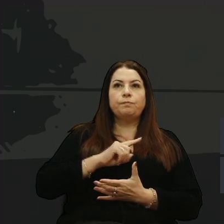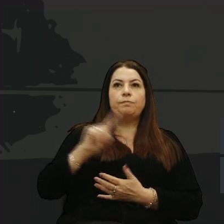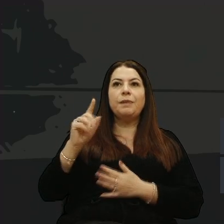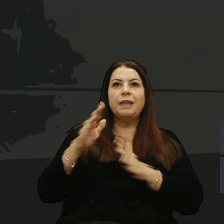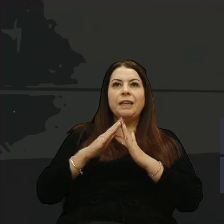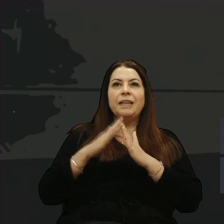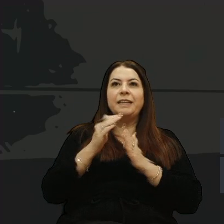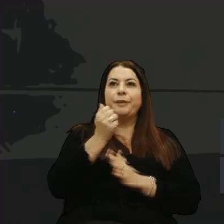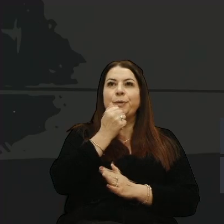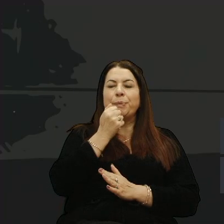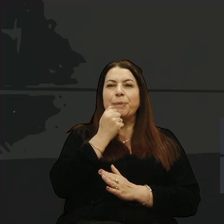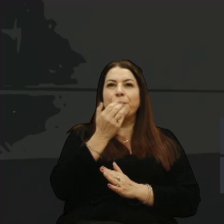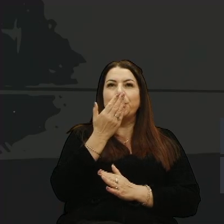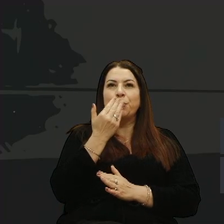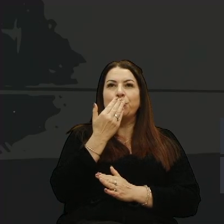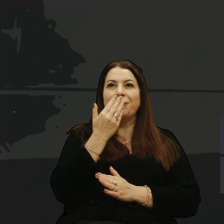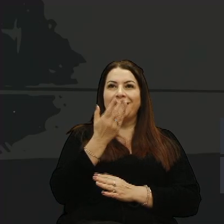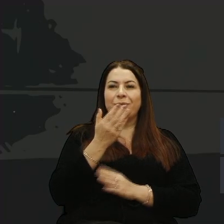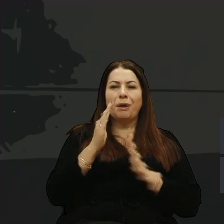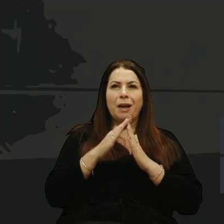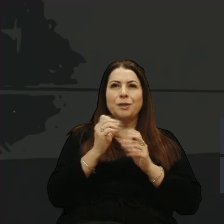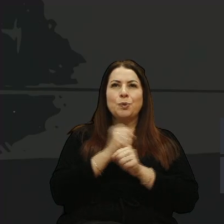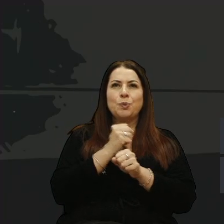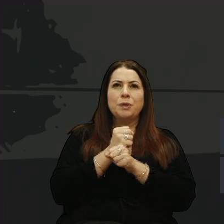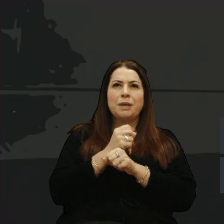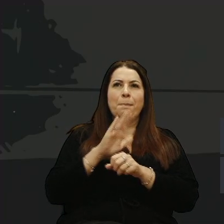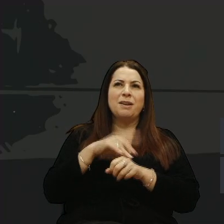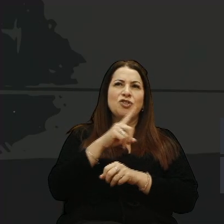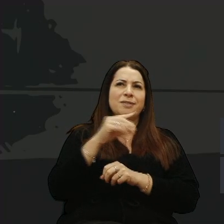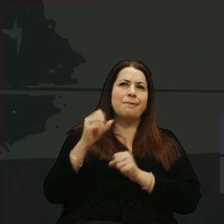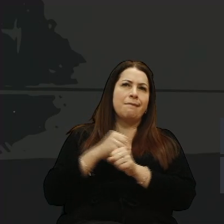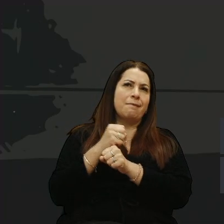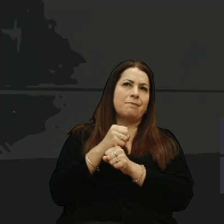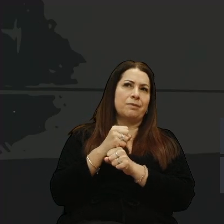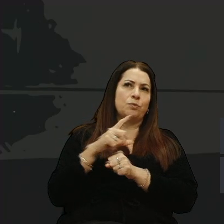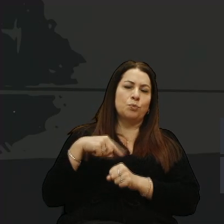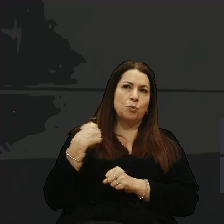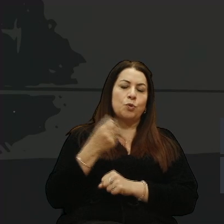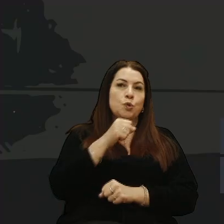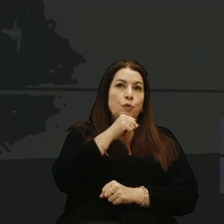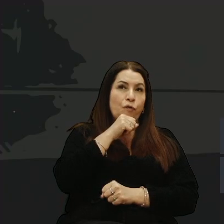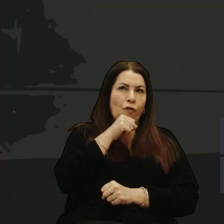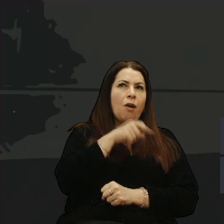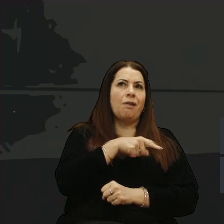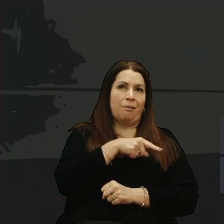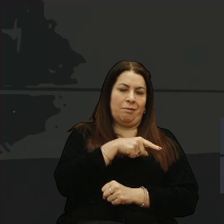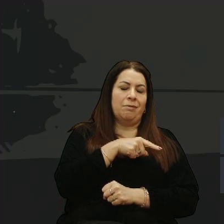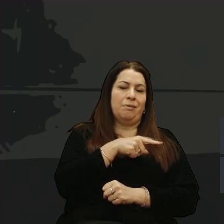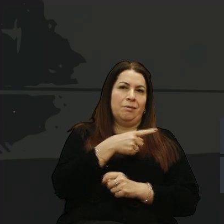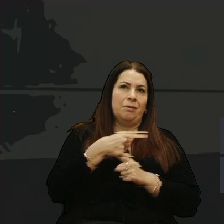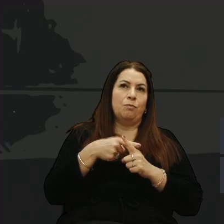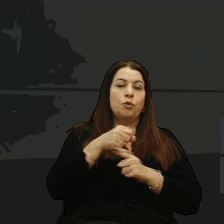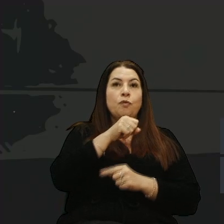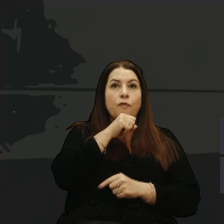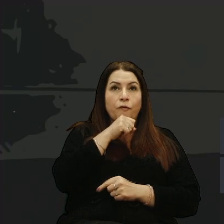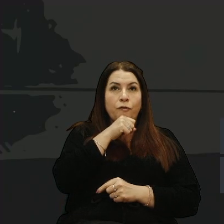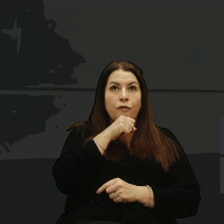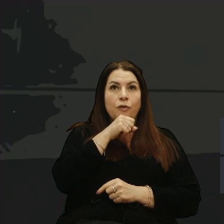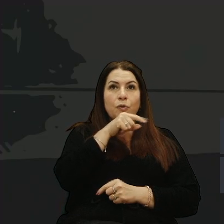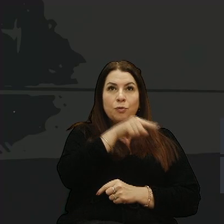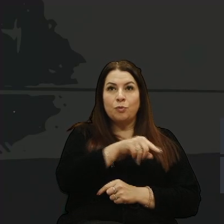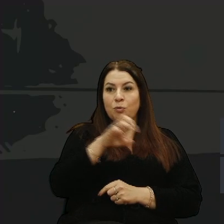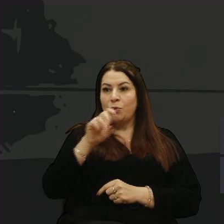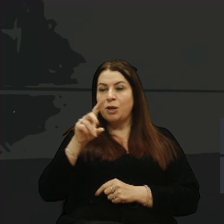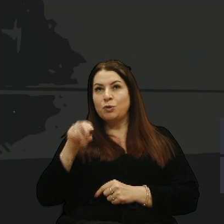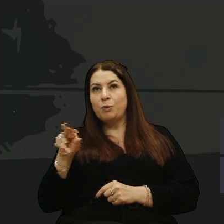de Pedra o almoço, uma casa construída há mais de 100 anos por nossos avós, porque o avô do Edson Melo